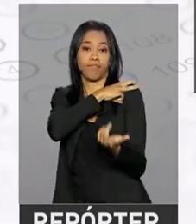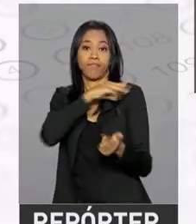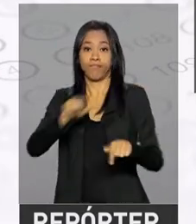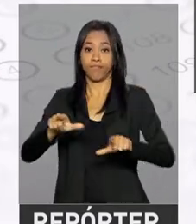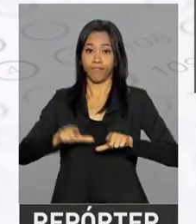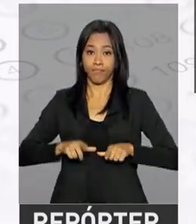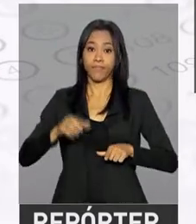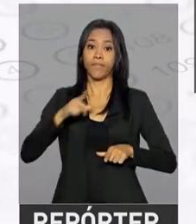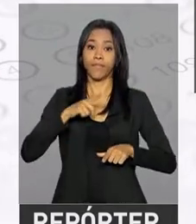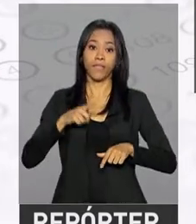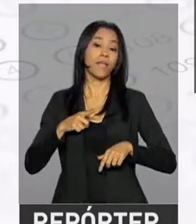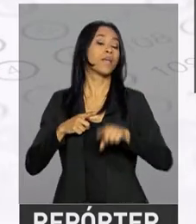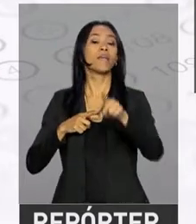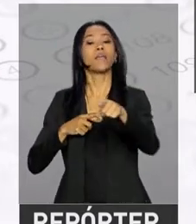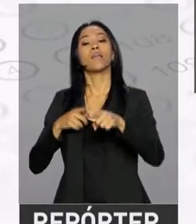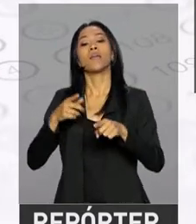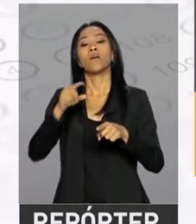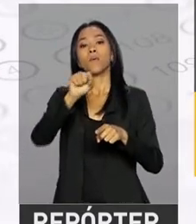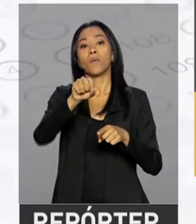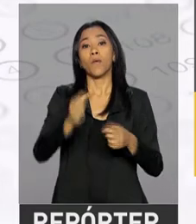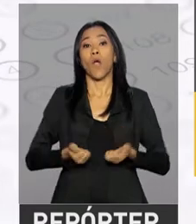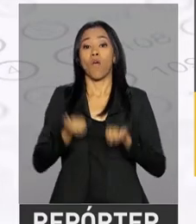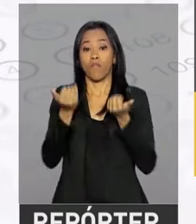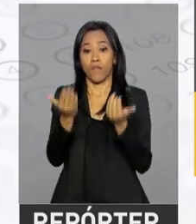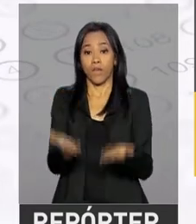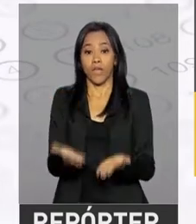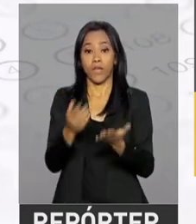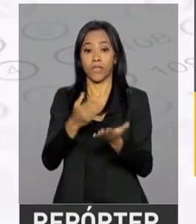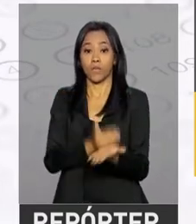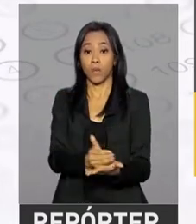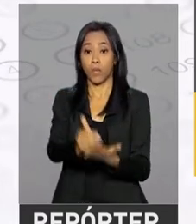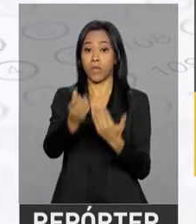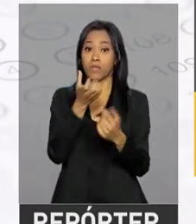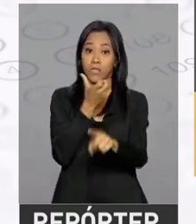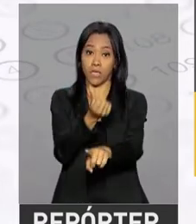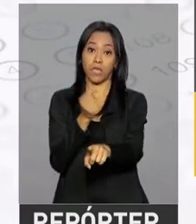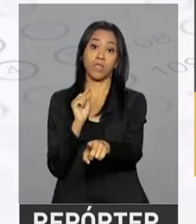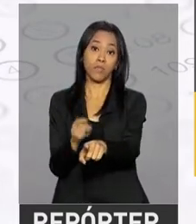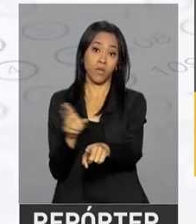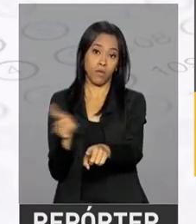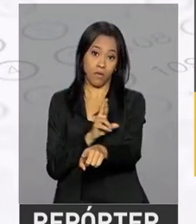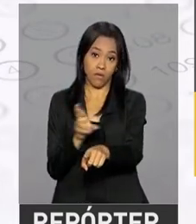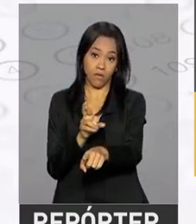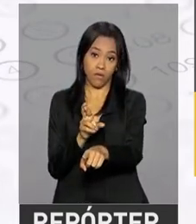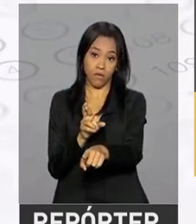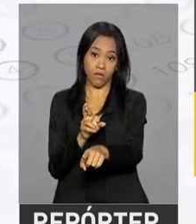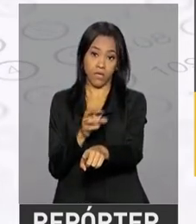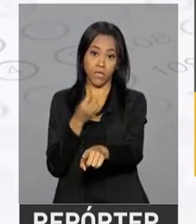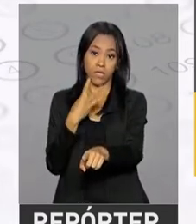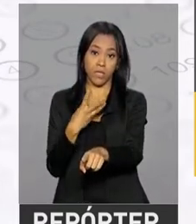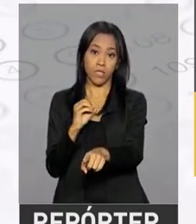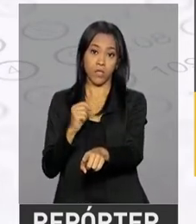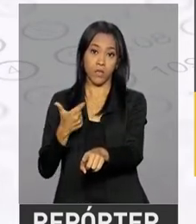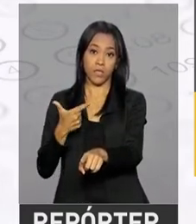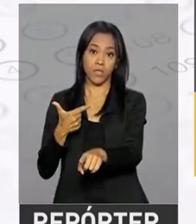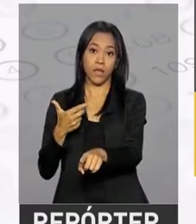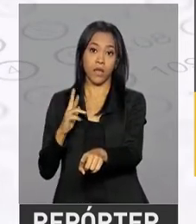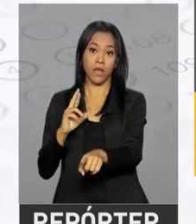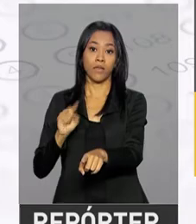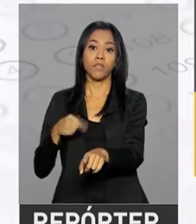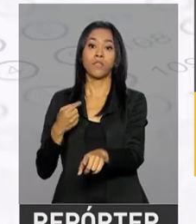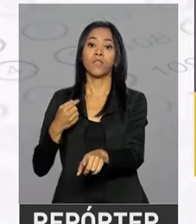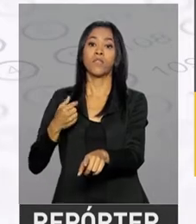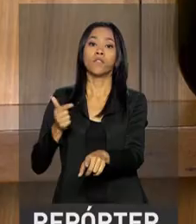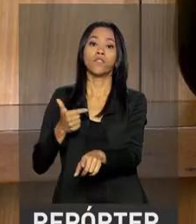cargo agente de inteligência oferece salário inicial de seis mil trezentos e dois reais e vinte e três